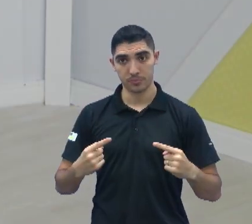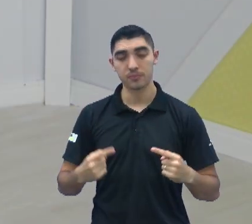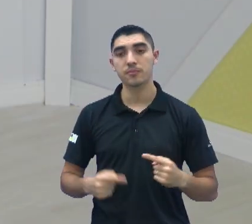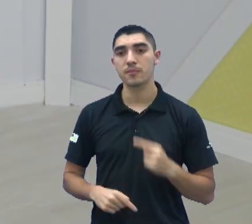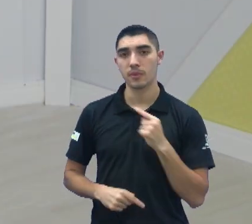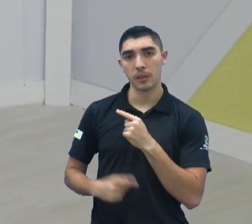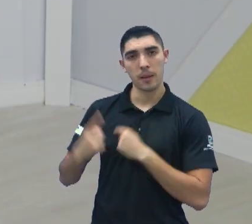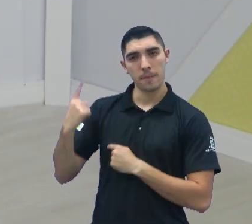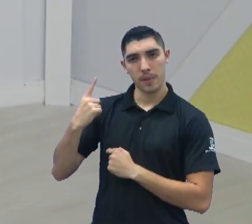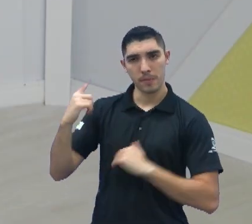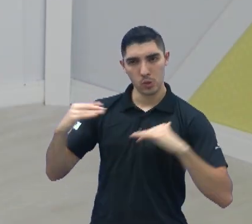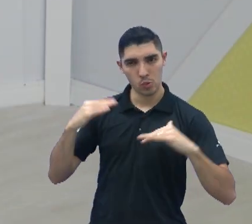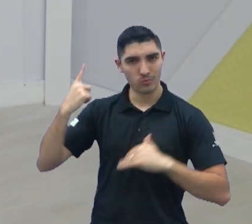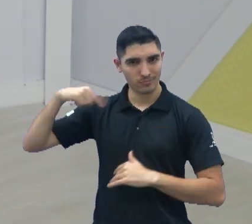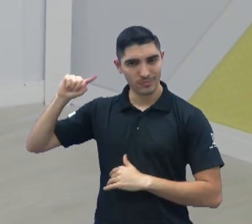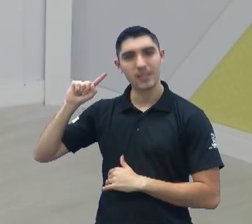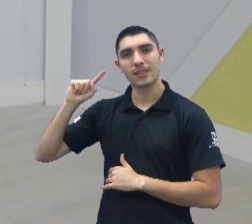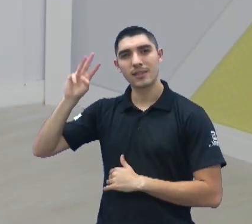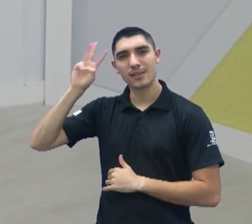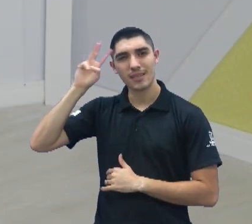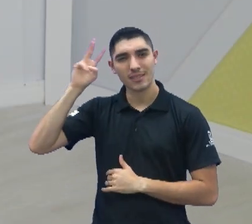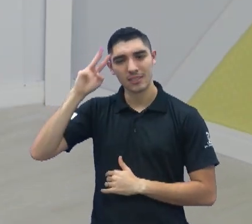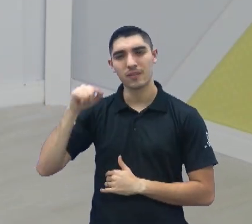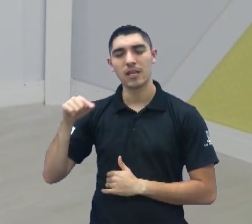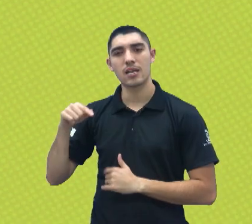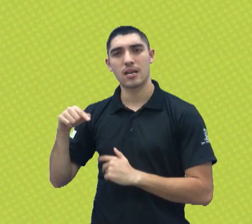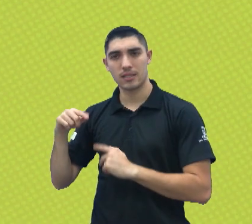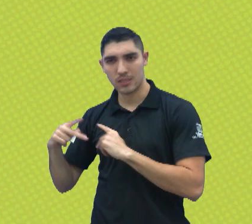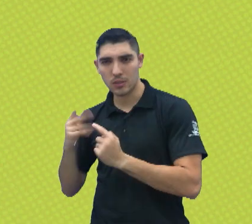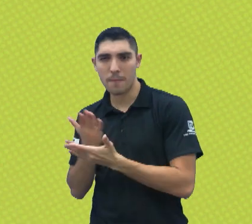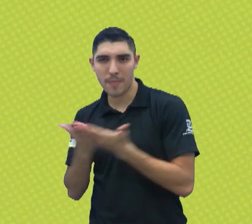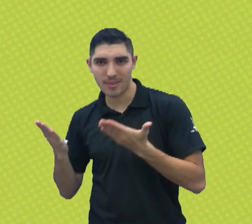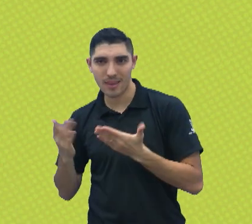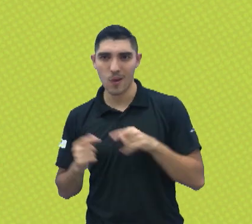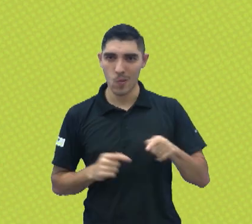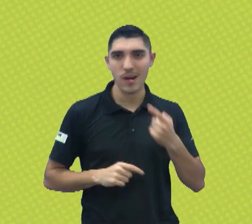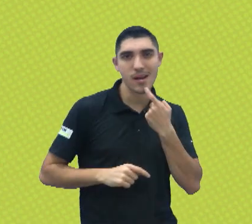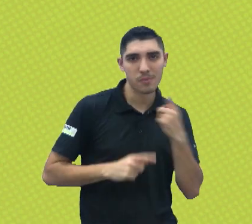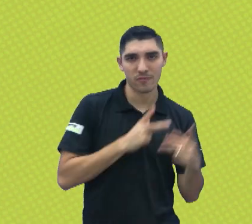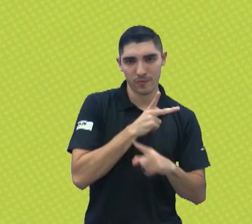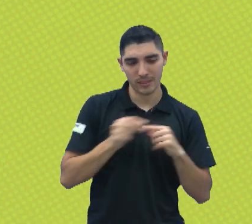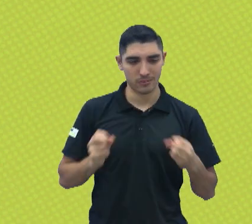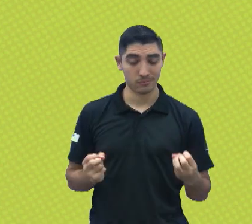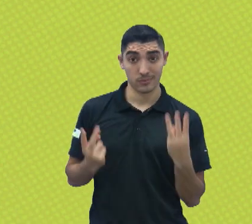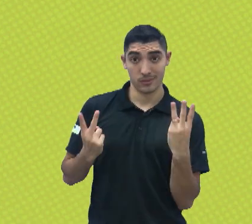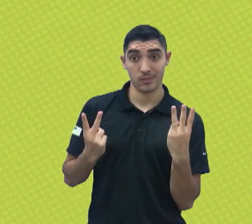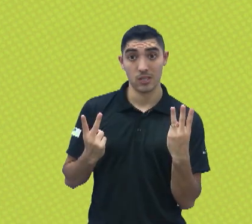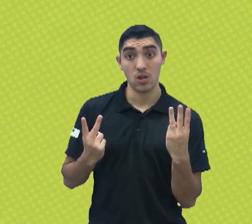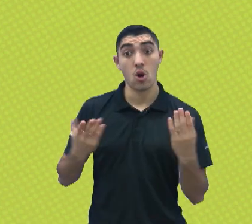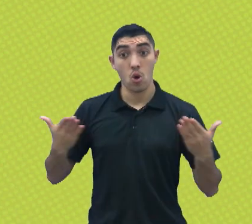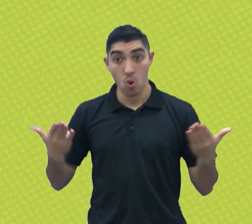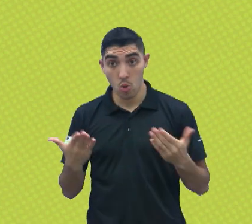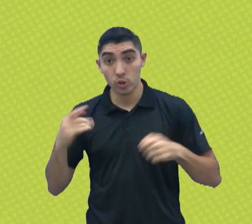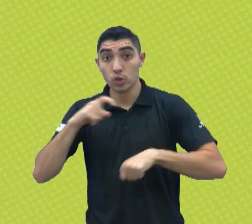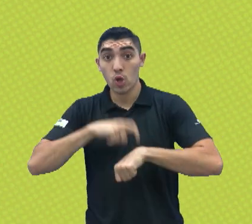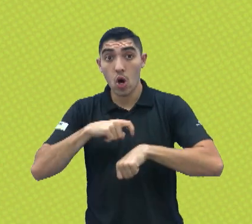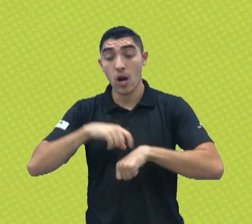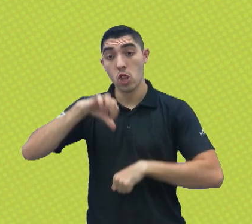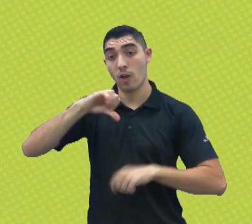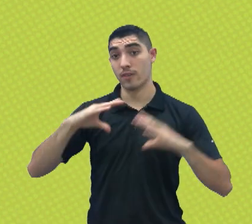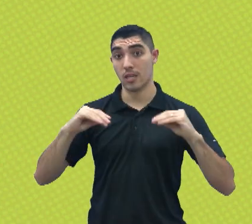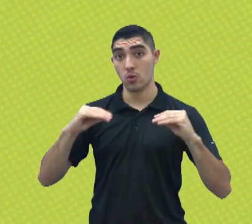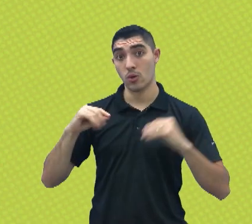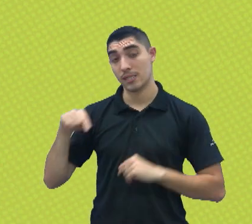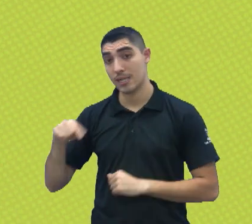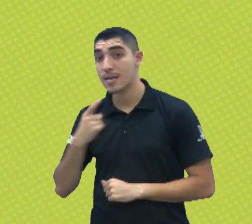na terça-feira, você sabe, aqui na Farmaconde Arena, o Campinas acabou vencendo 3-2 o São José. Hoje, 21 horas, Campinas e